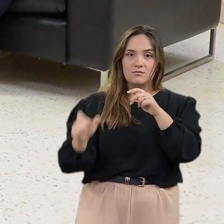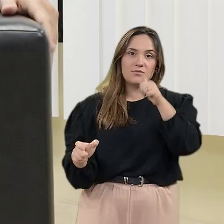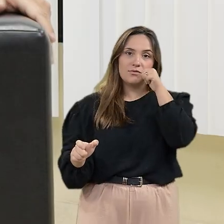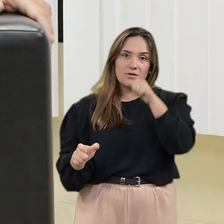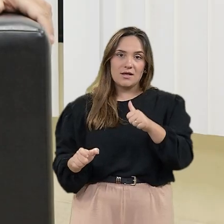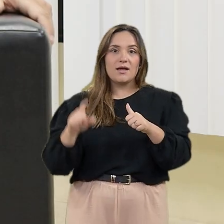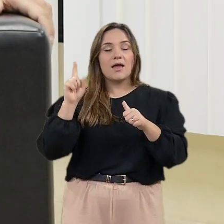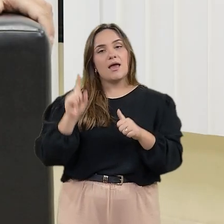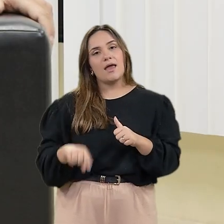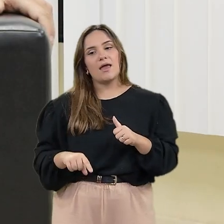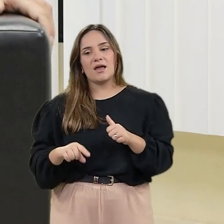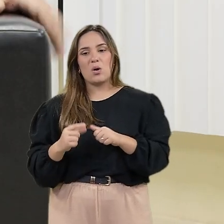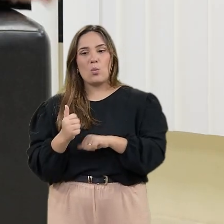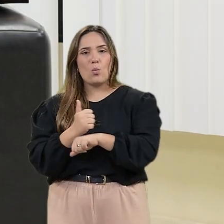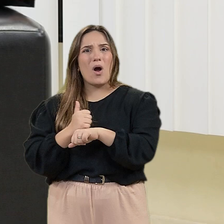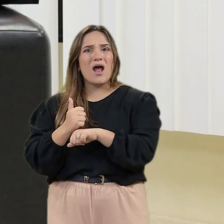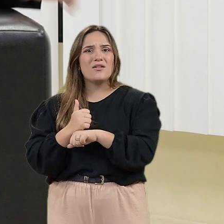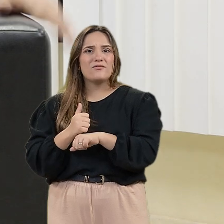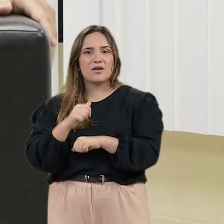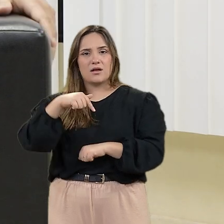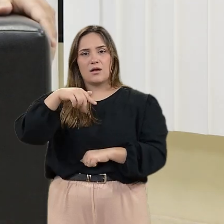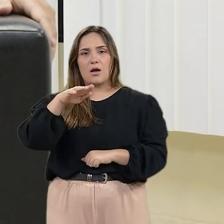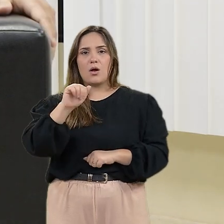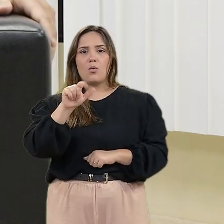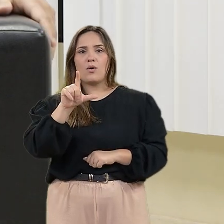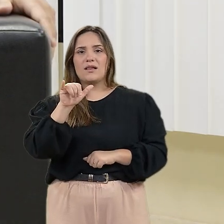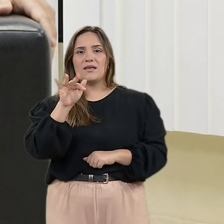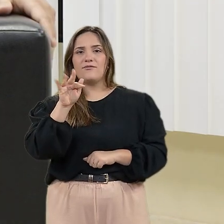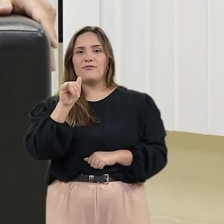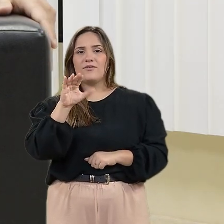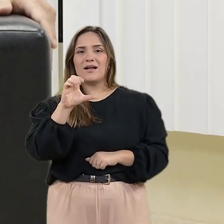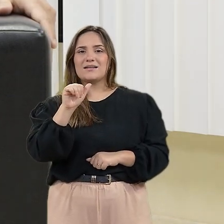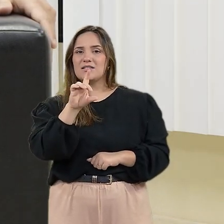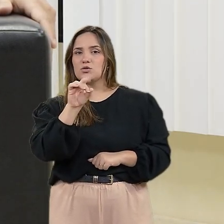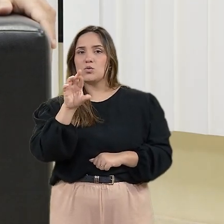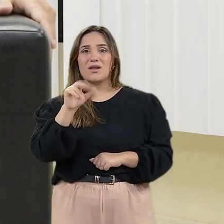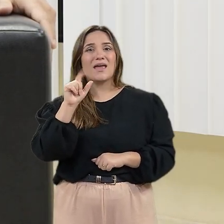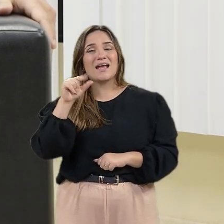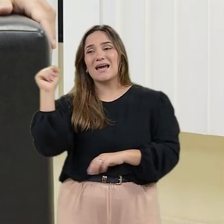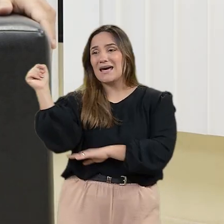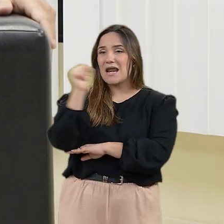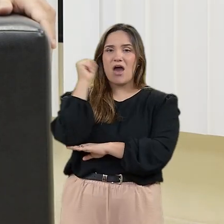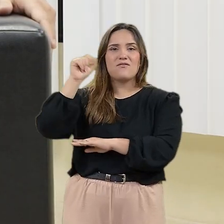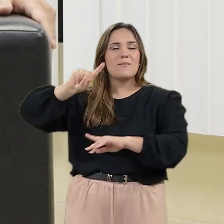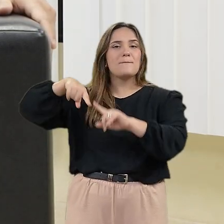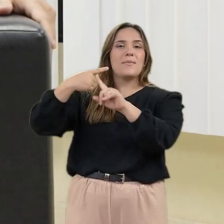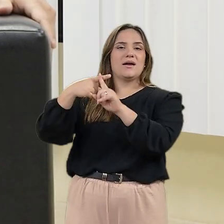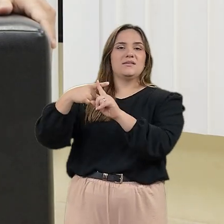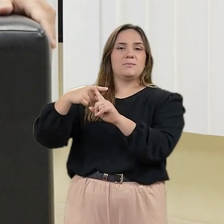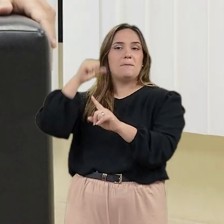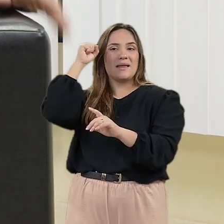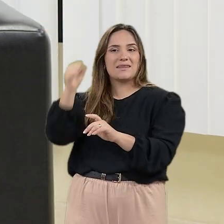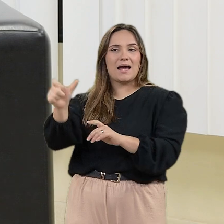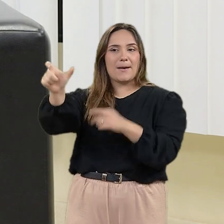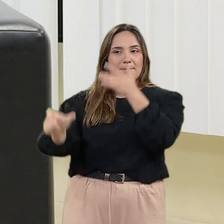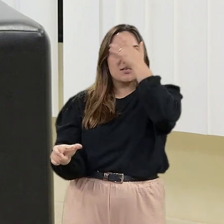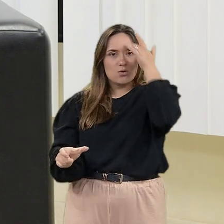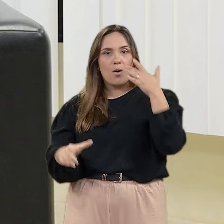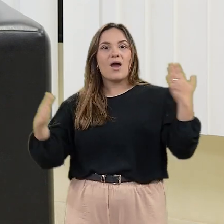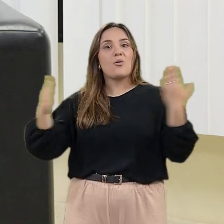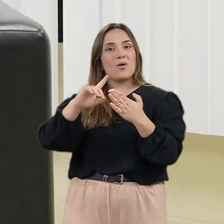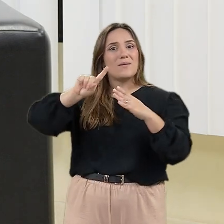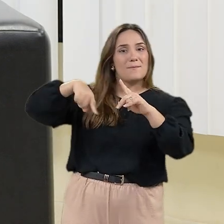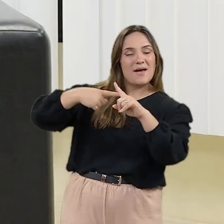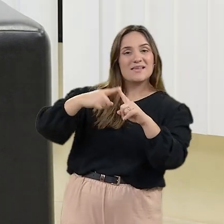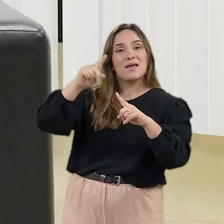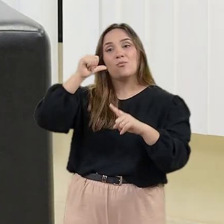qualificadora do homicídio, eu tenho presidido sessões do Tribunal do Júri acerca dessa questão. Então eu peguei o